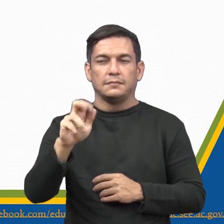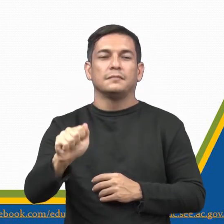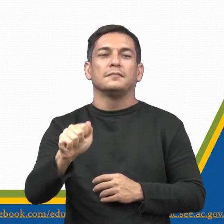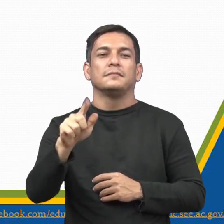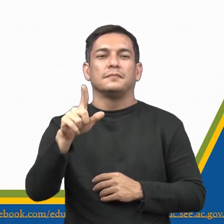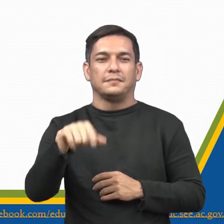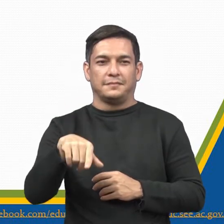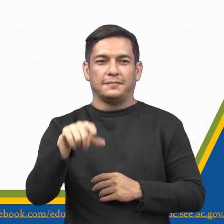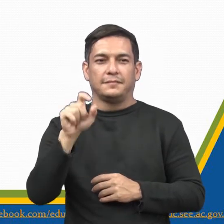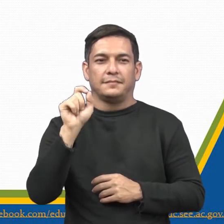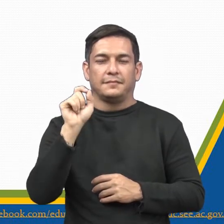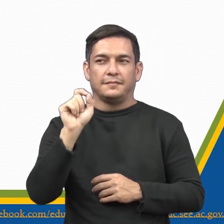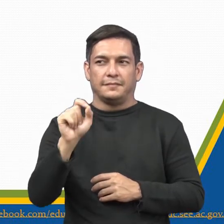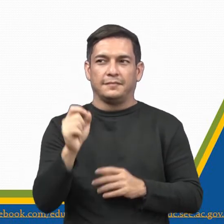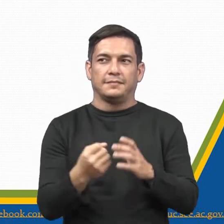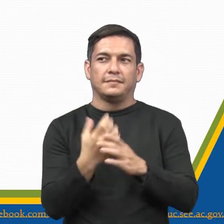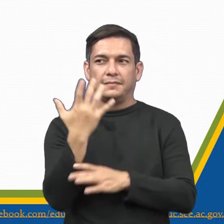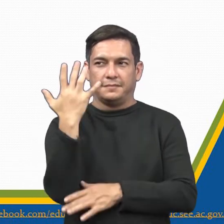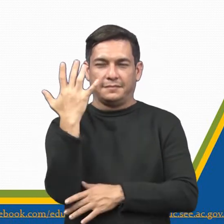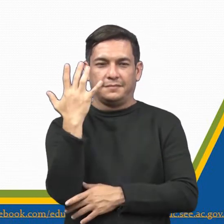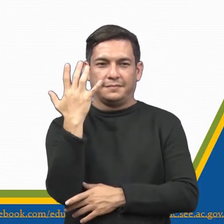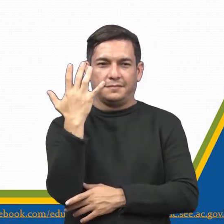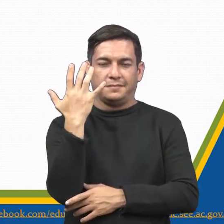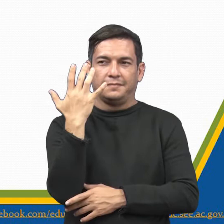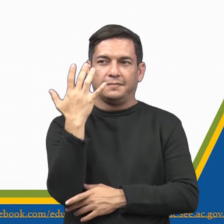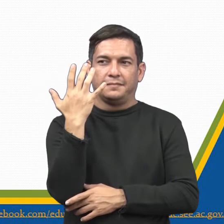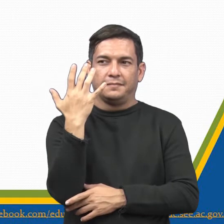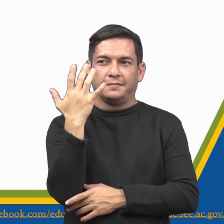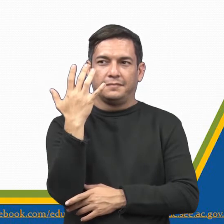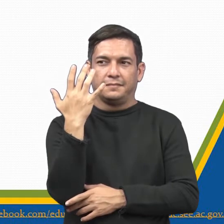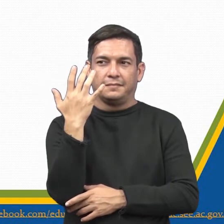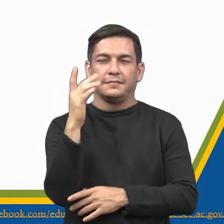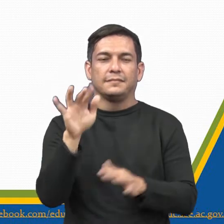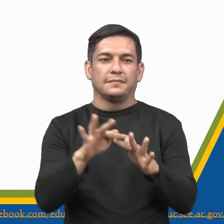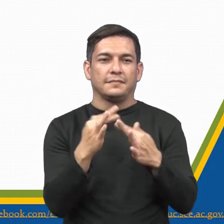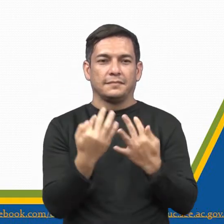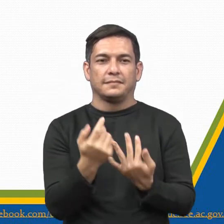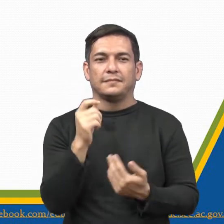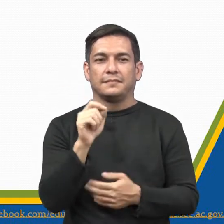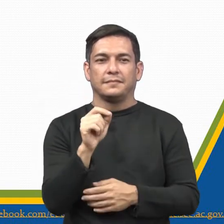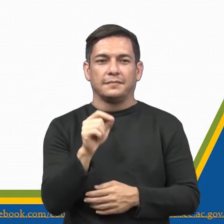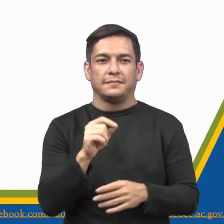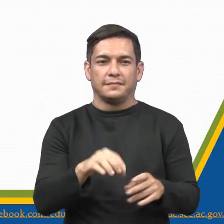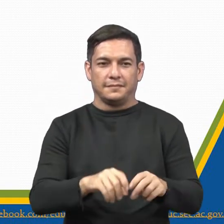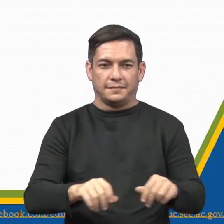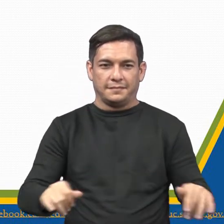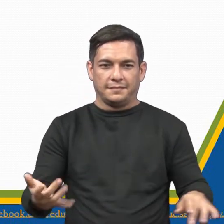aboboreira, uma planta rasteira da família das